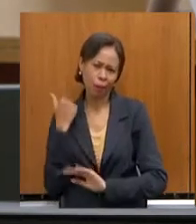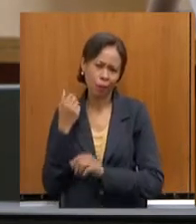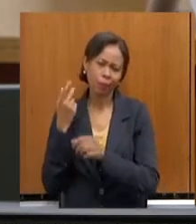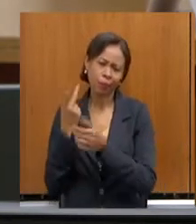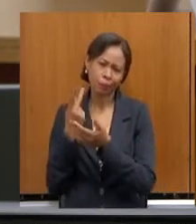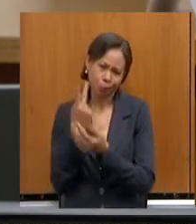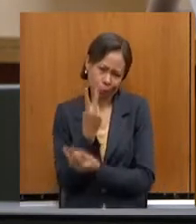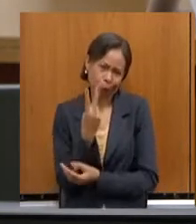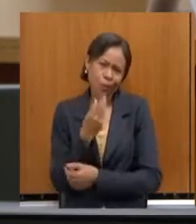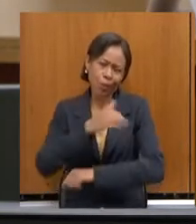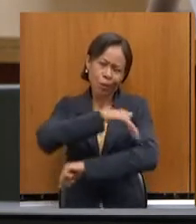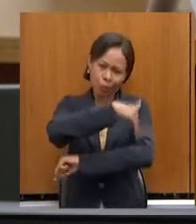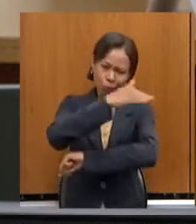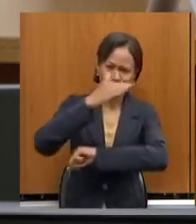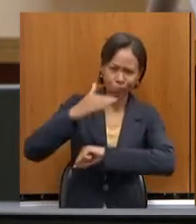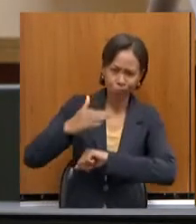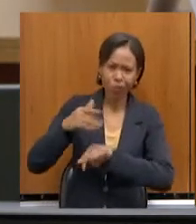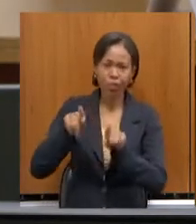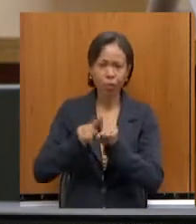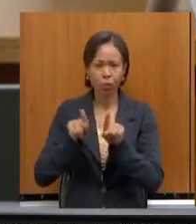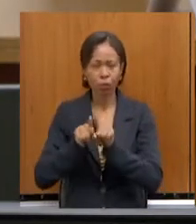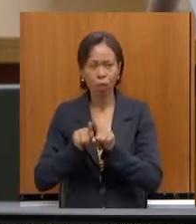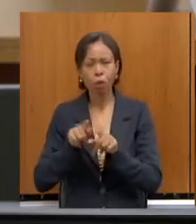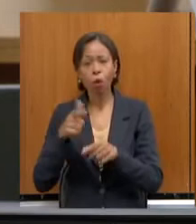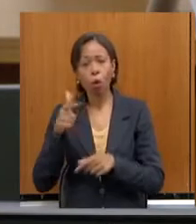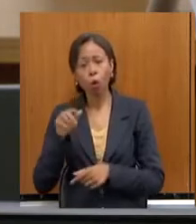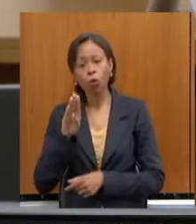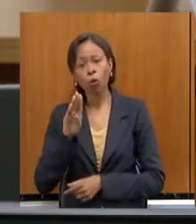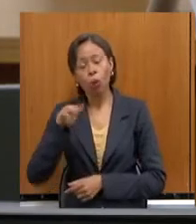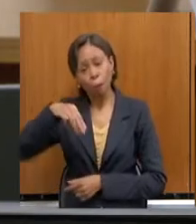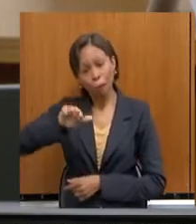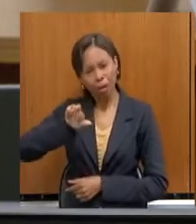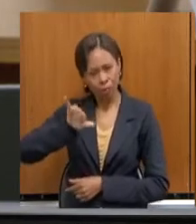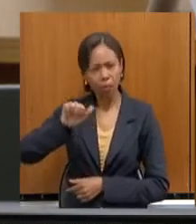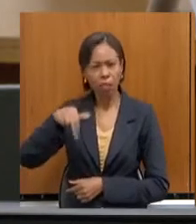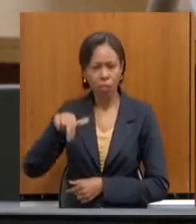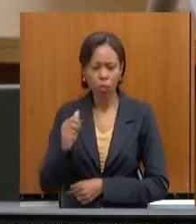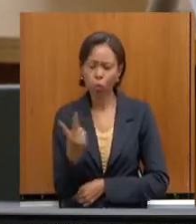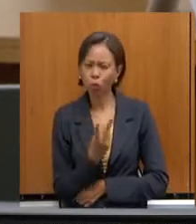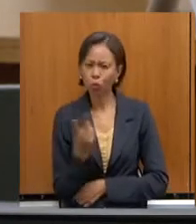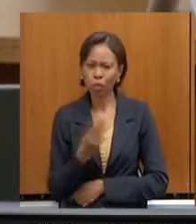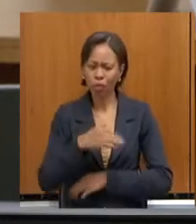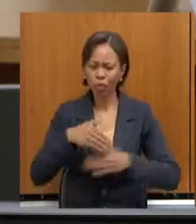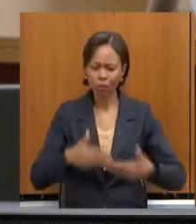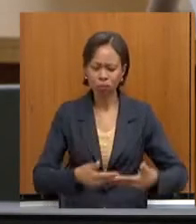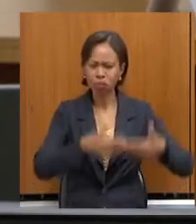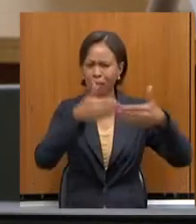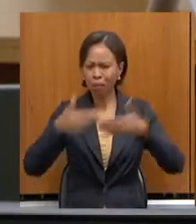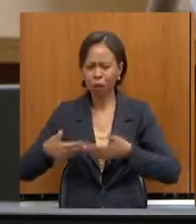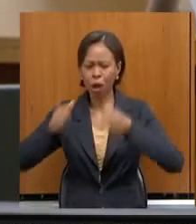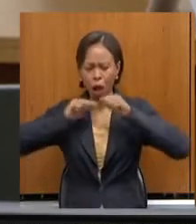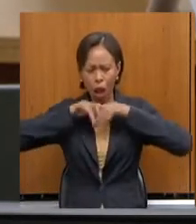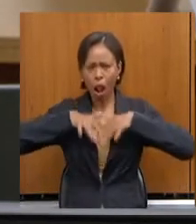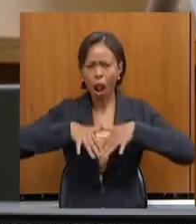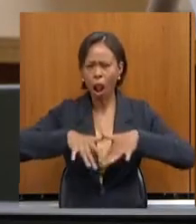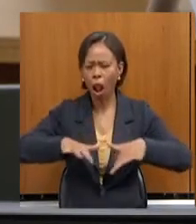anos primeiro Mariana e depois Brumadinho essa Assembleia teve um papel muito importante na aprovação da Lei